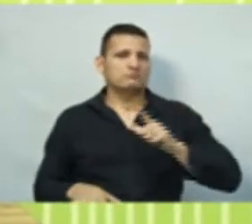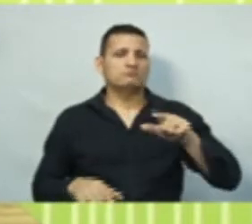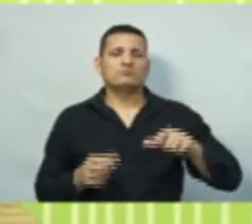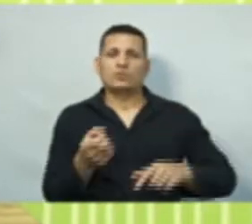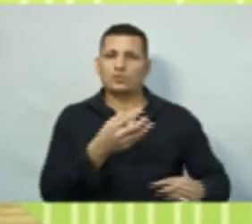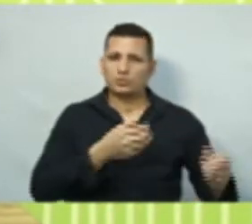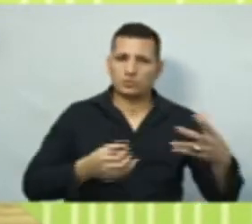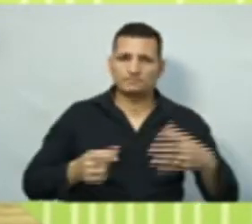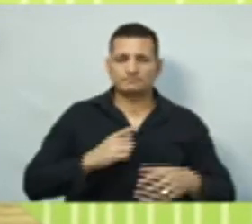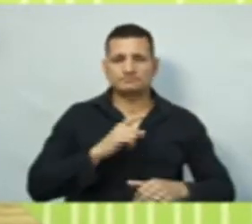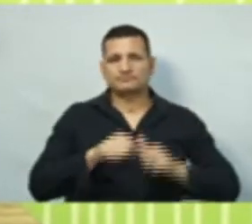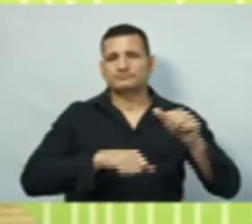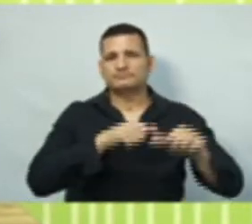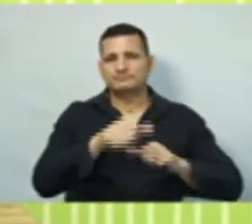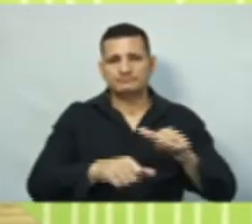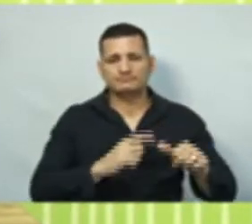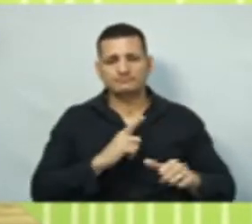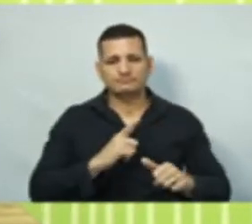inovações.